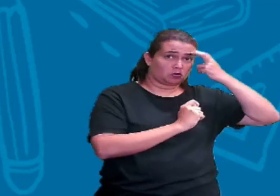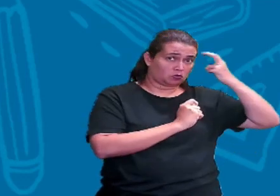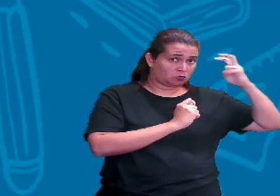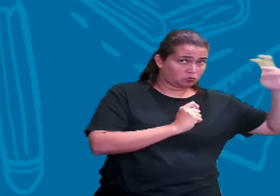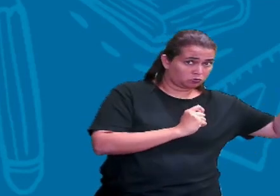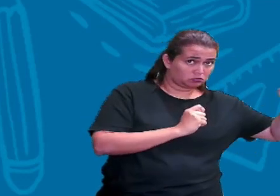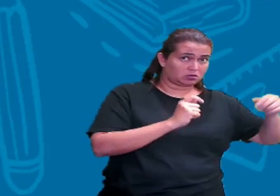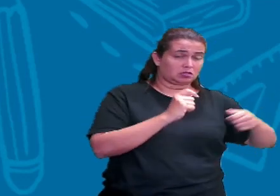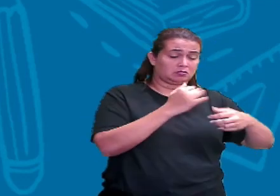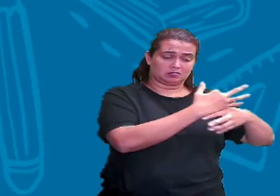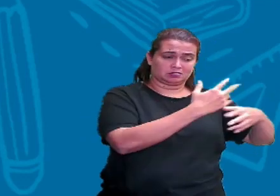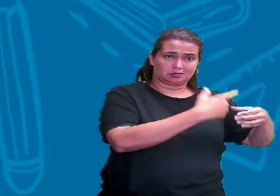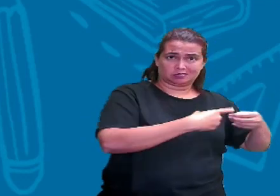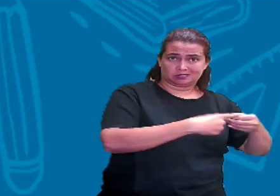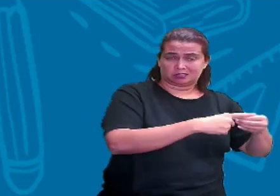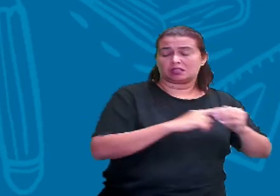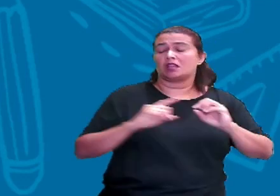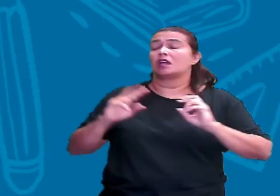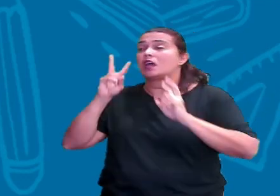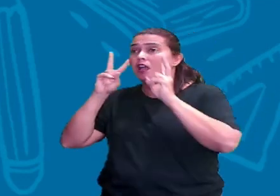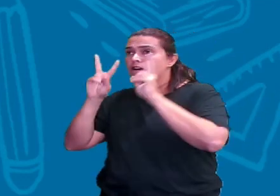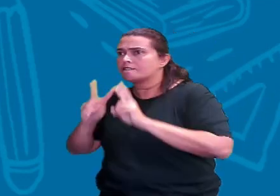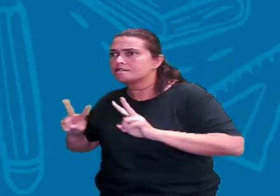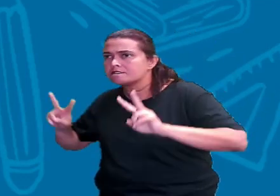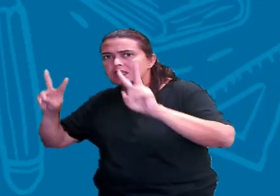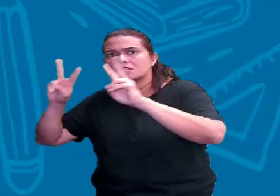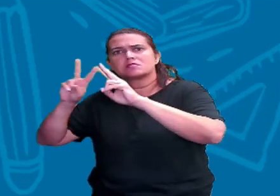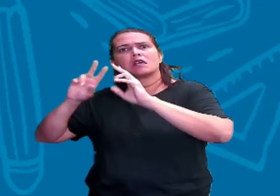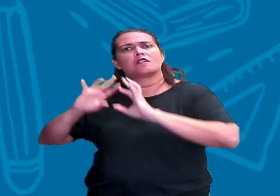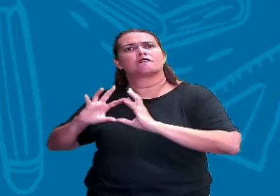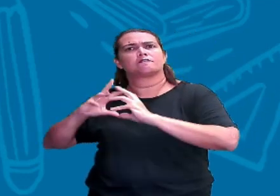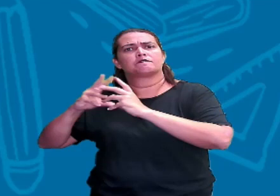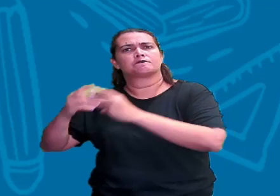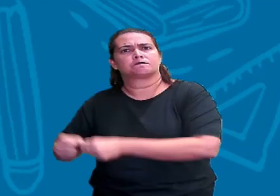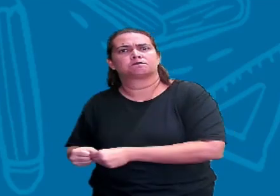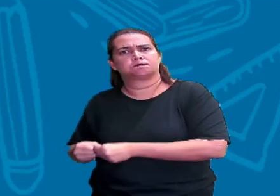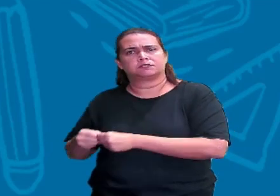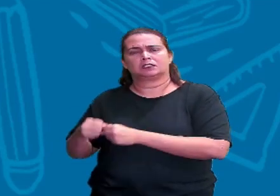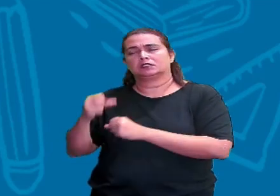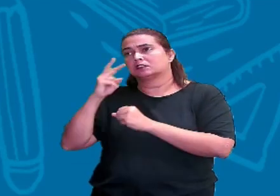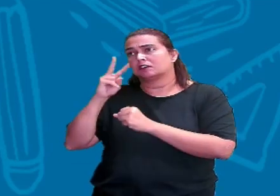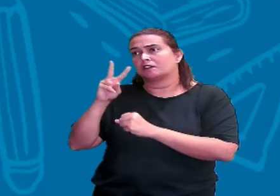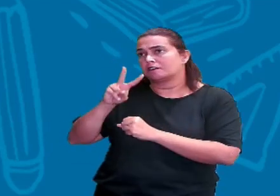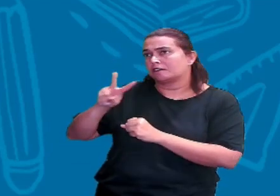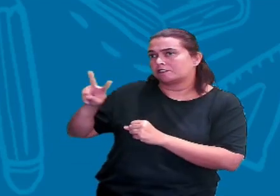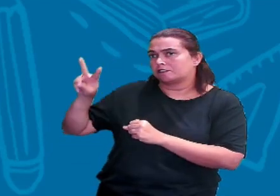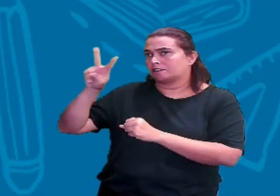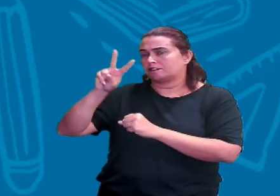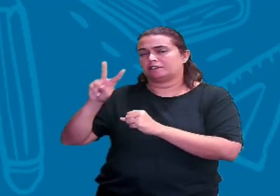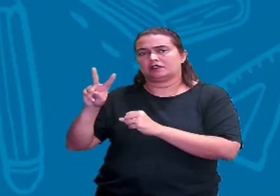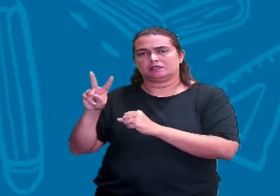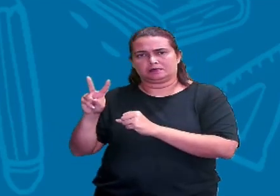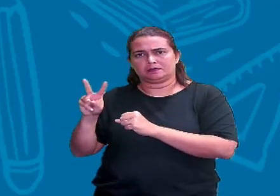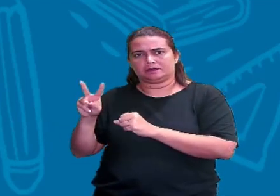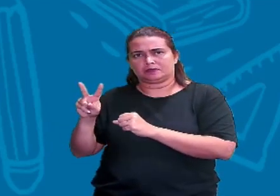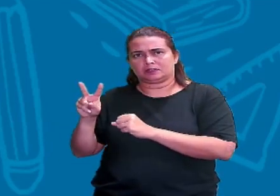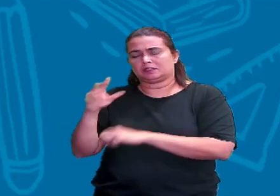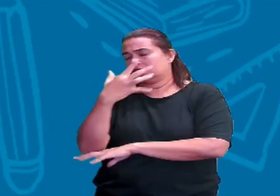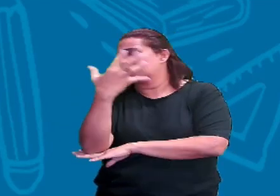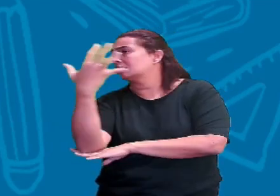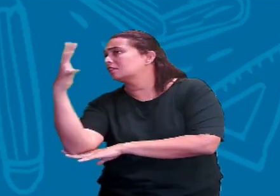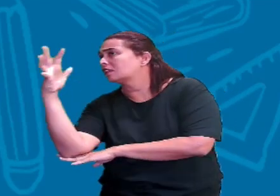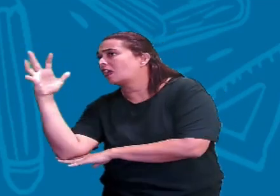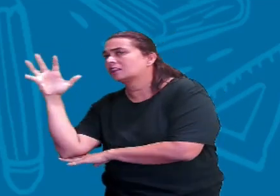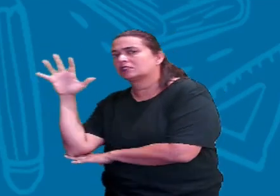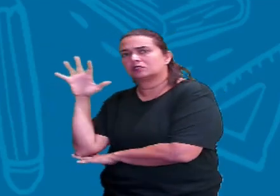de geografia física, a gente vai estudar os elementos da natureza em si, isolados e correlacionados com